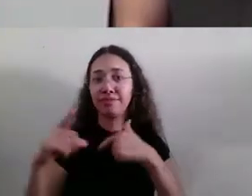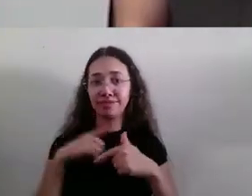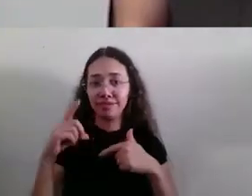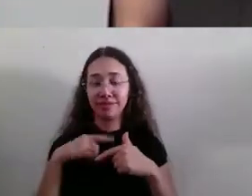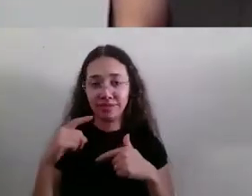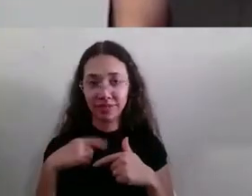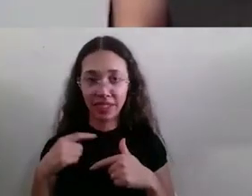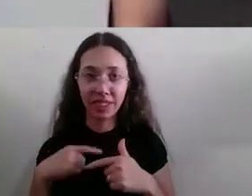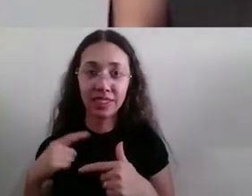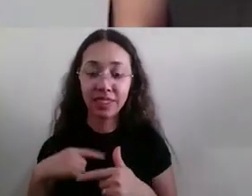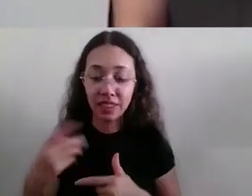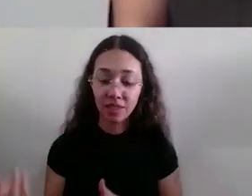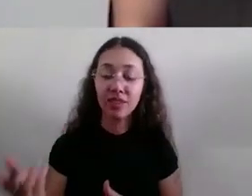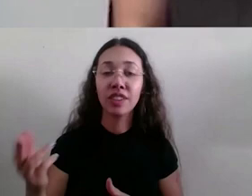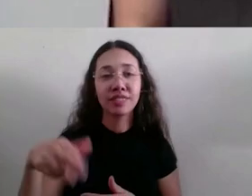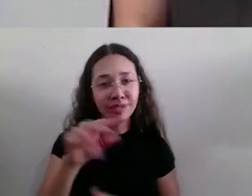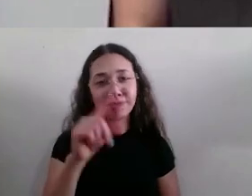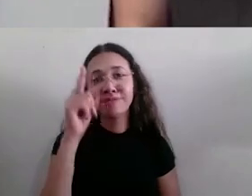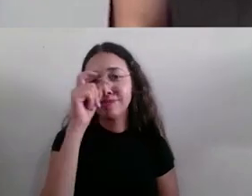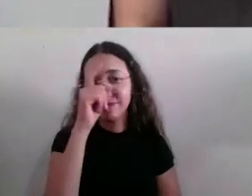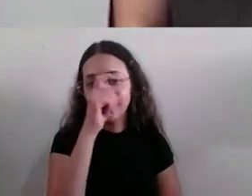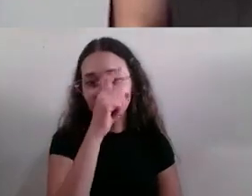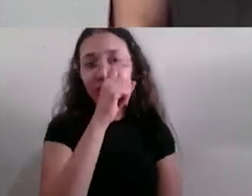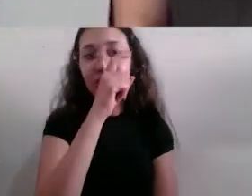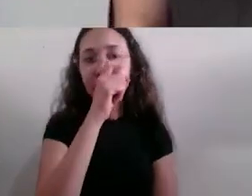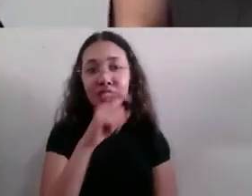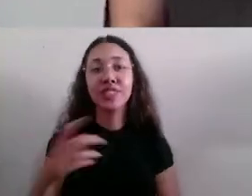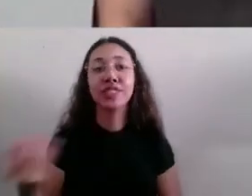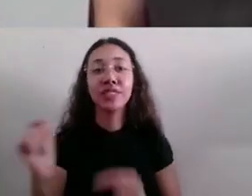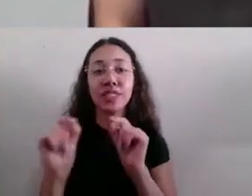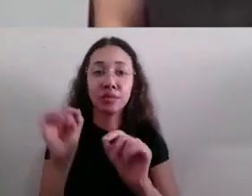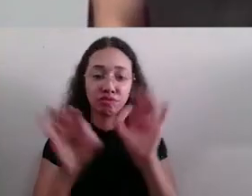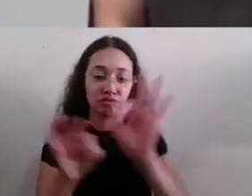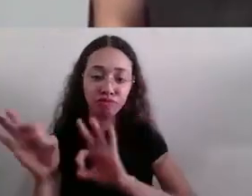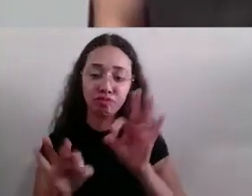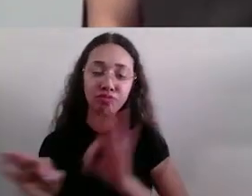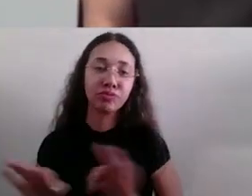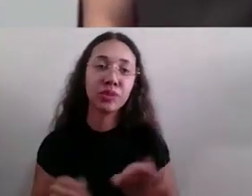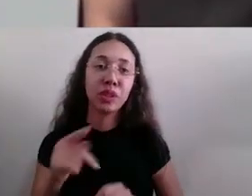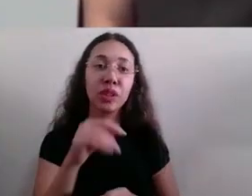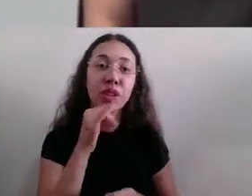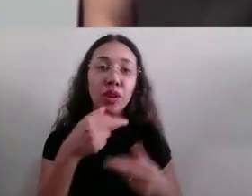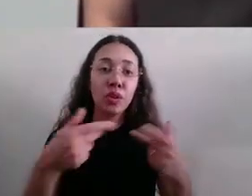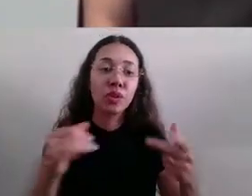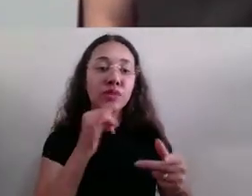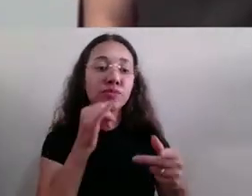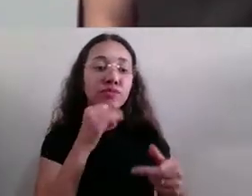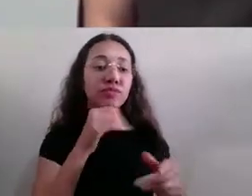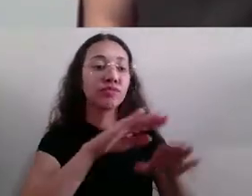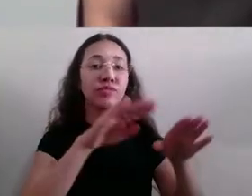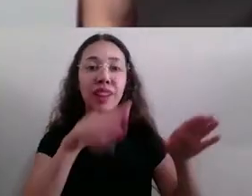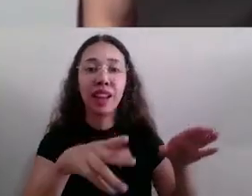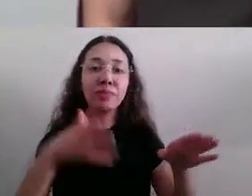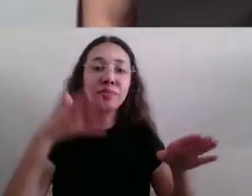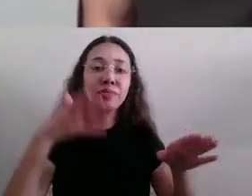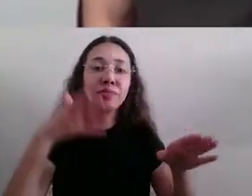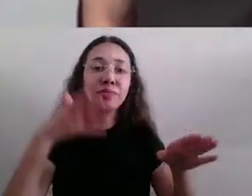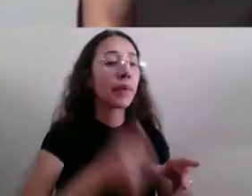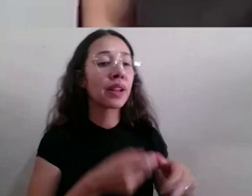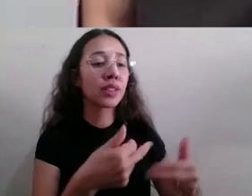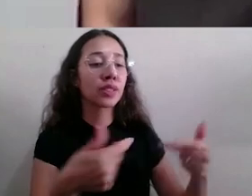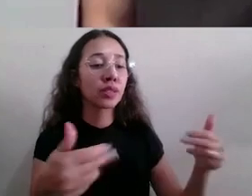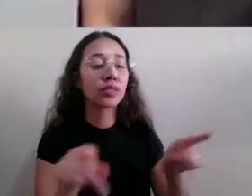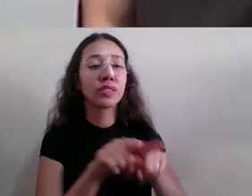dificuldade muito grande com relação ao gerenciamento dessa pauta de audiências e com relação ao gerenciamento das perícias.